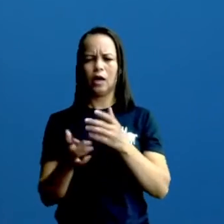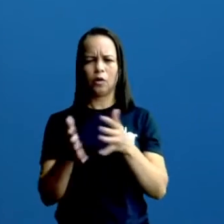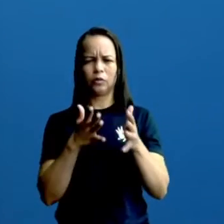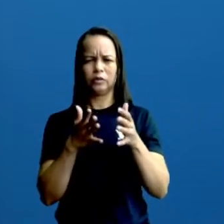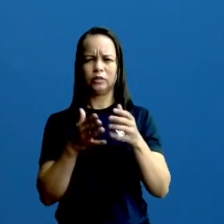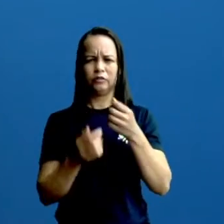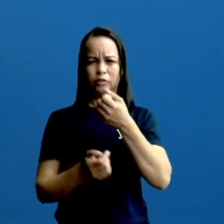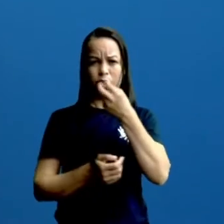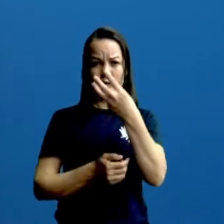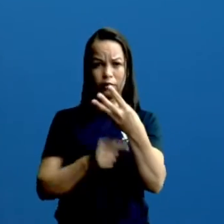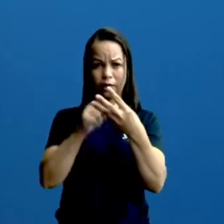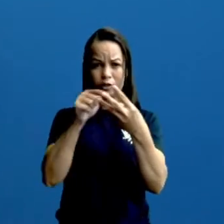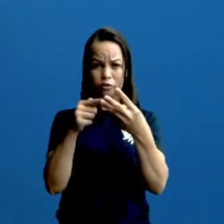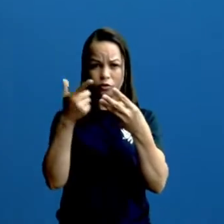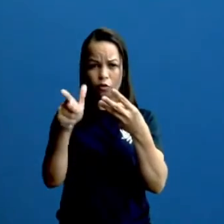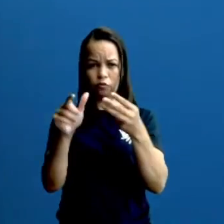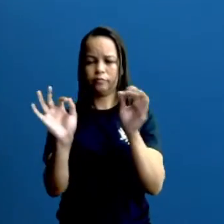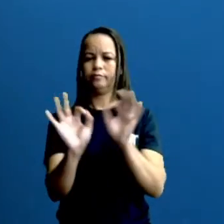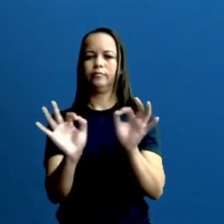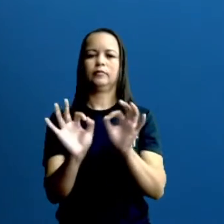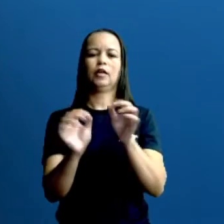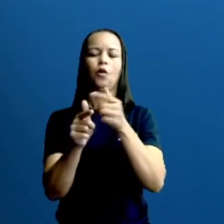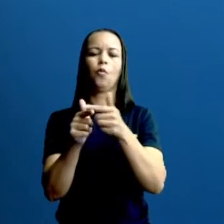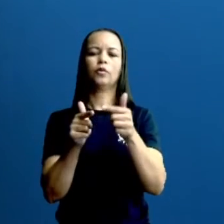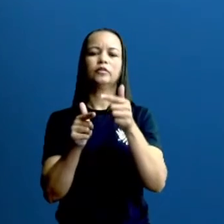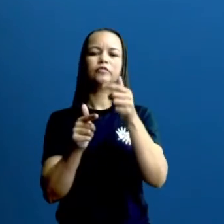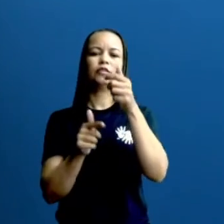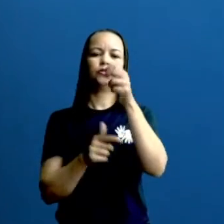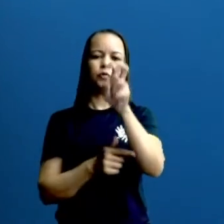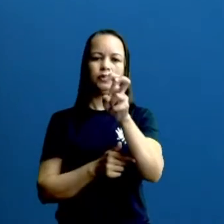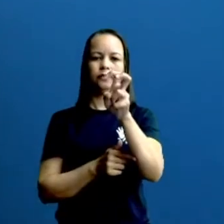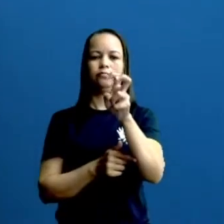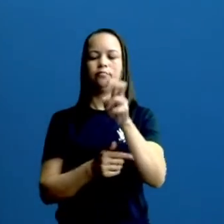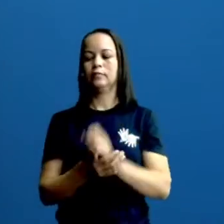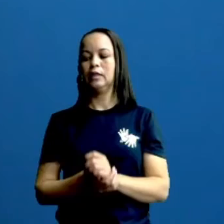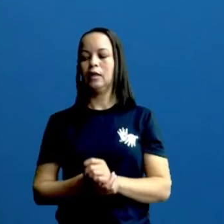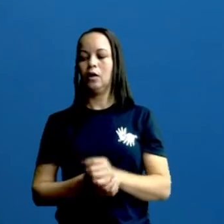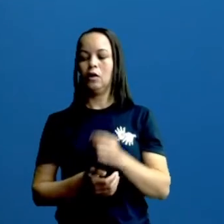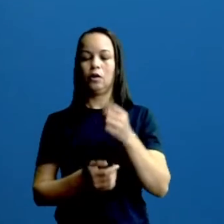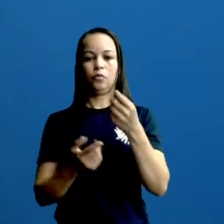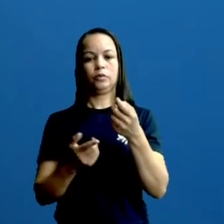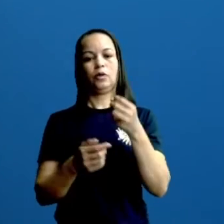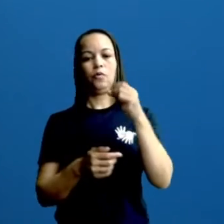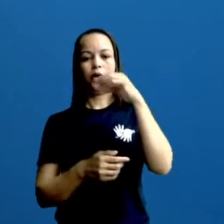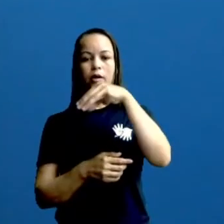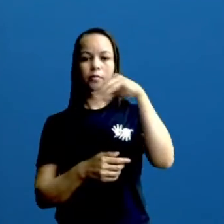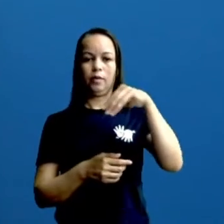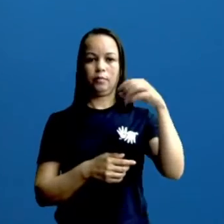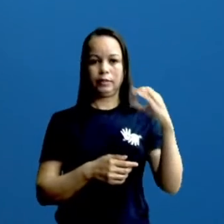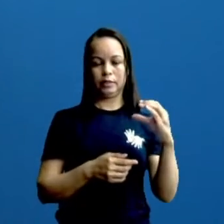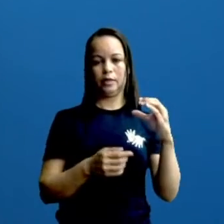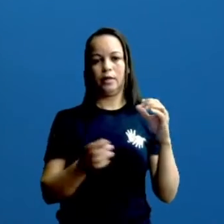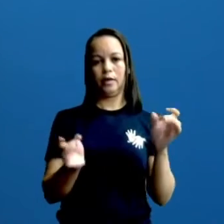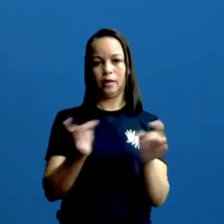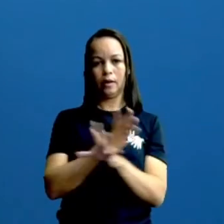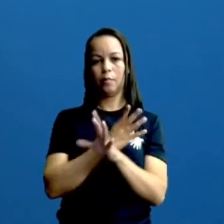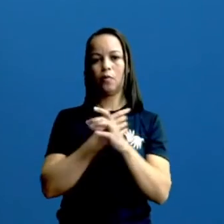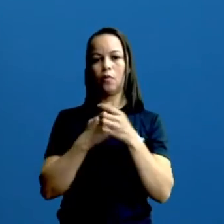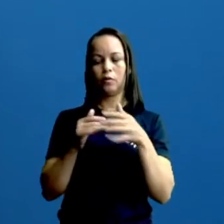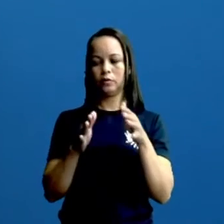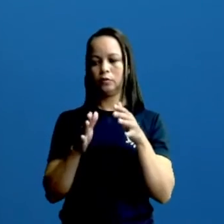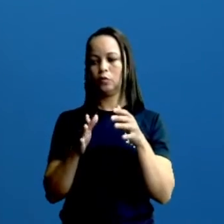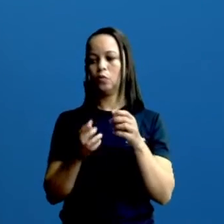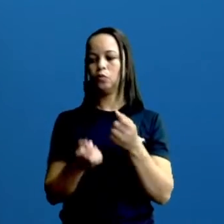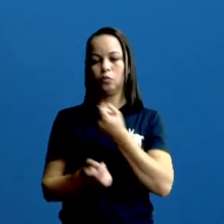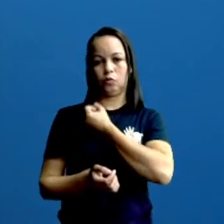aqui agora é divisível por 3? Não, mas é divisível por 5. Então, o nosso MMC, acabou a fatoração quando